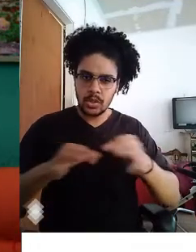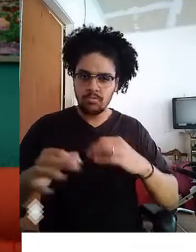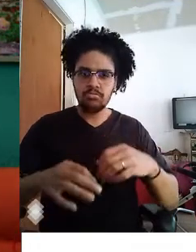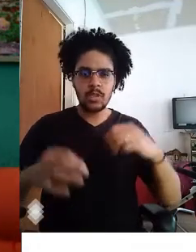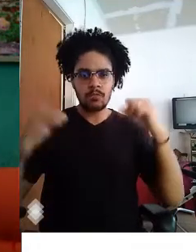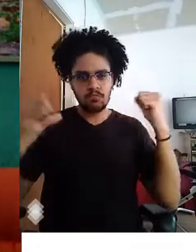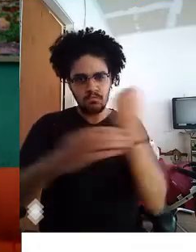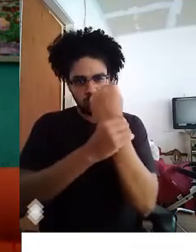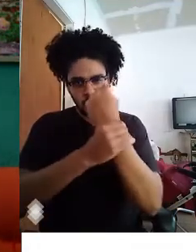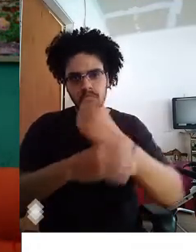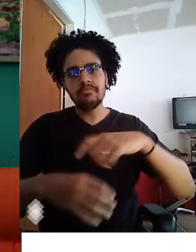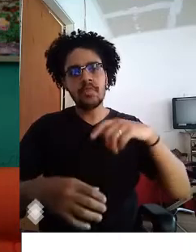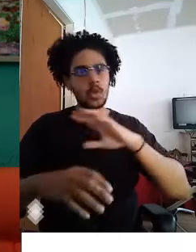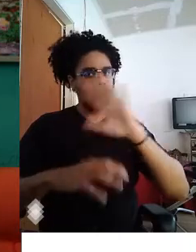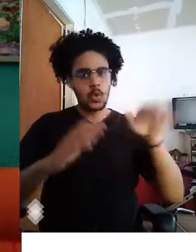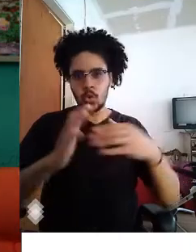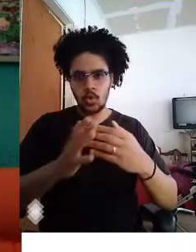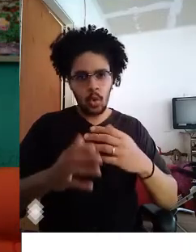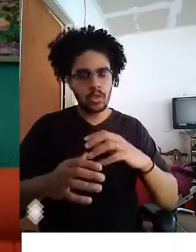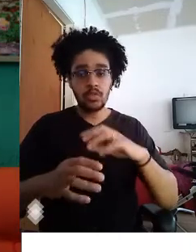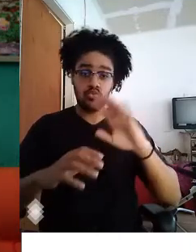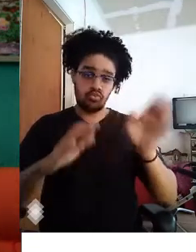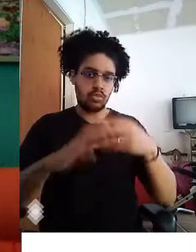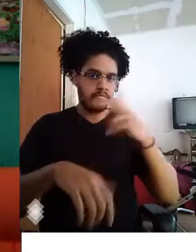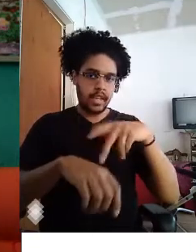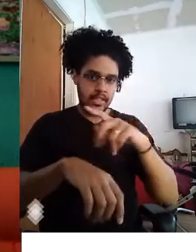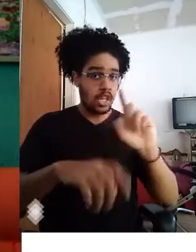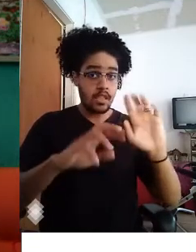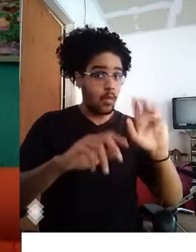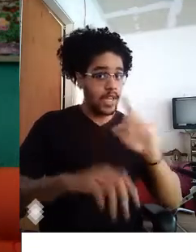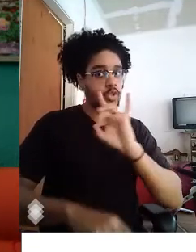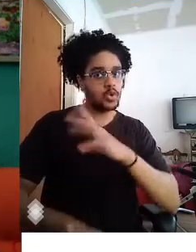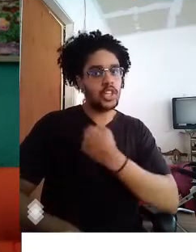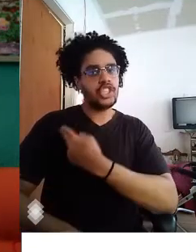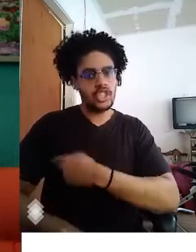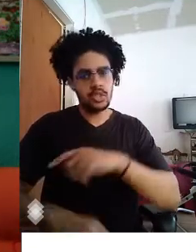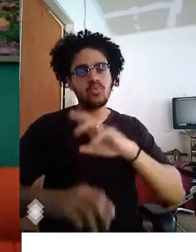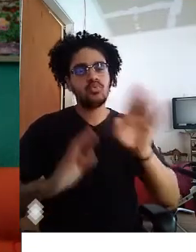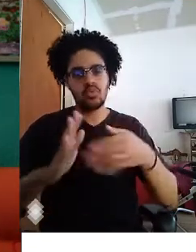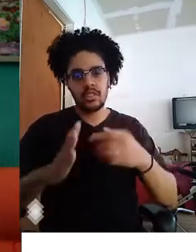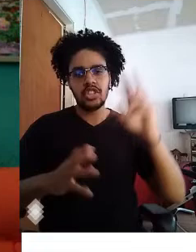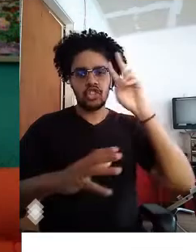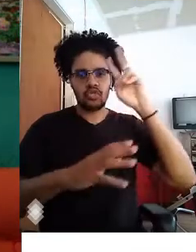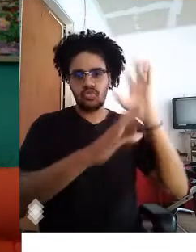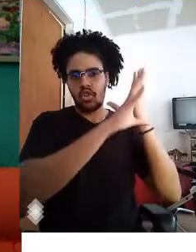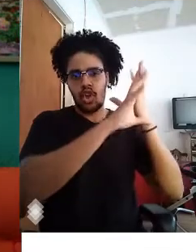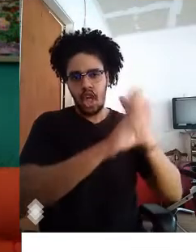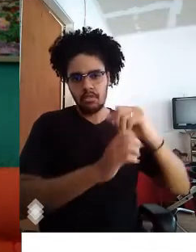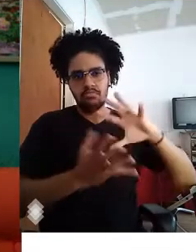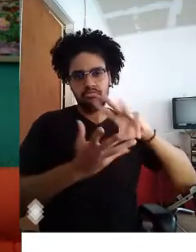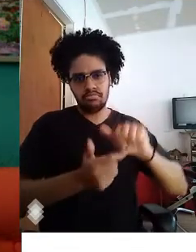de poder, como toda a nação, isso não é exclusividade da China, né? A gente percebe na história global